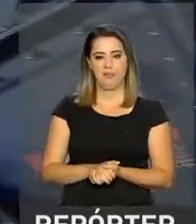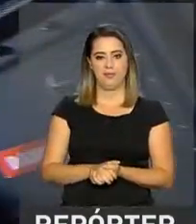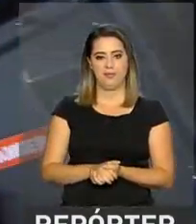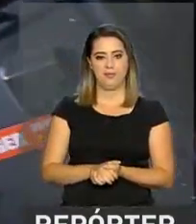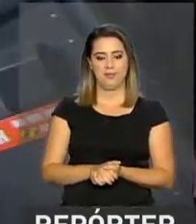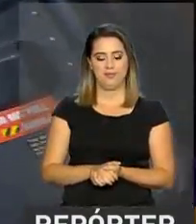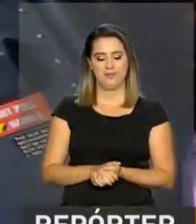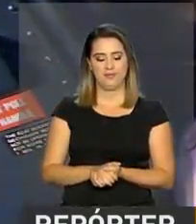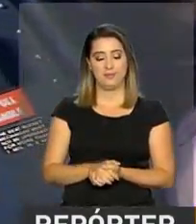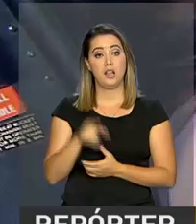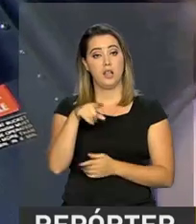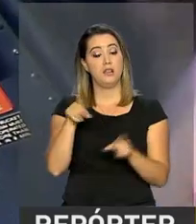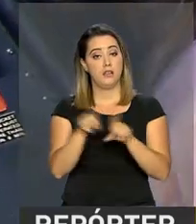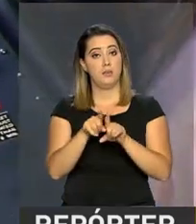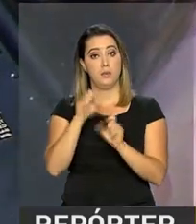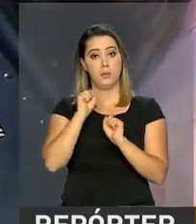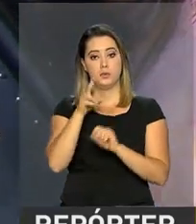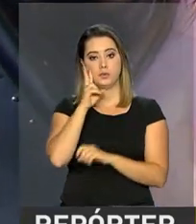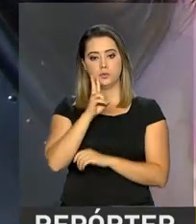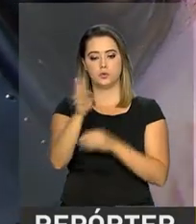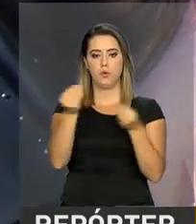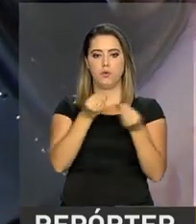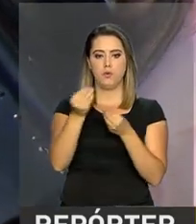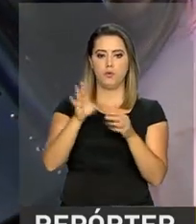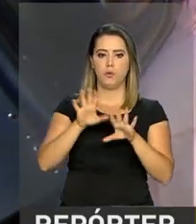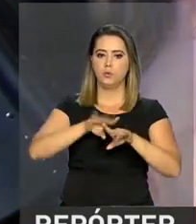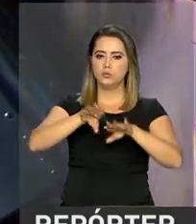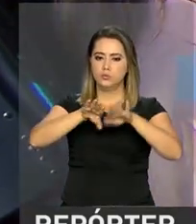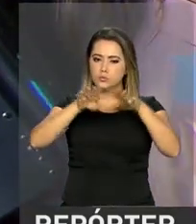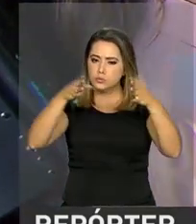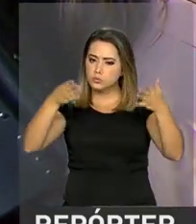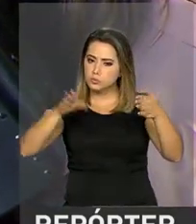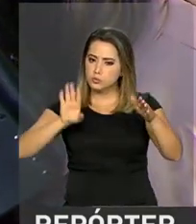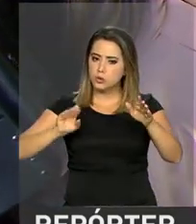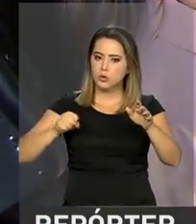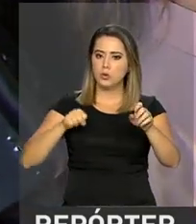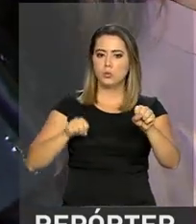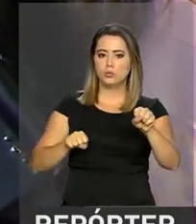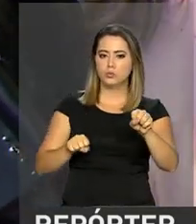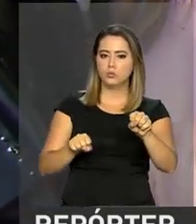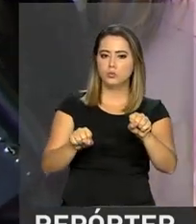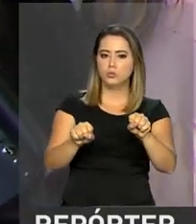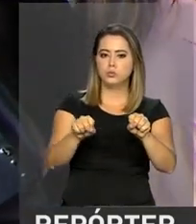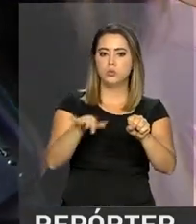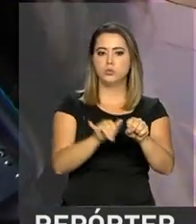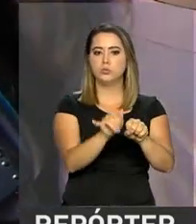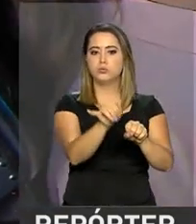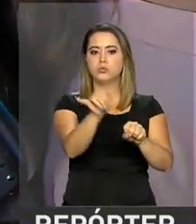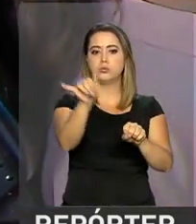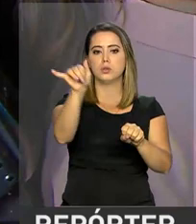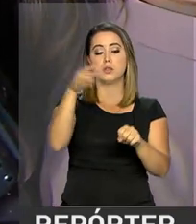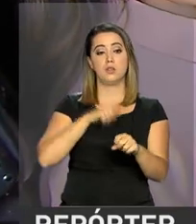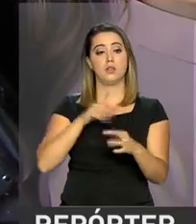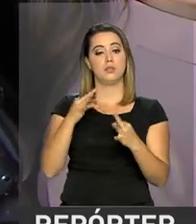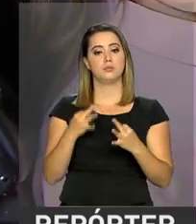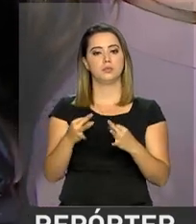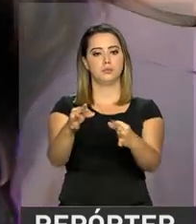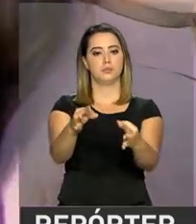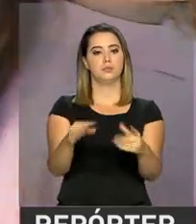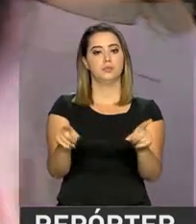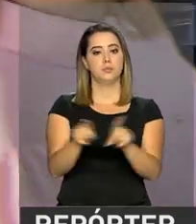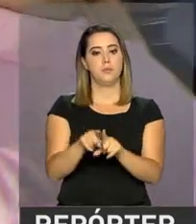de perto o cockpit de um caça que será usado pela Força Aérea Brasileira. E não falta tecnologia no Gripen